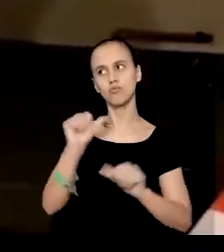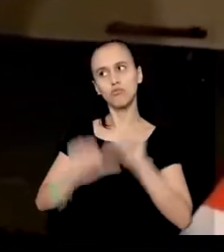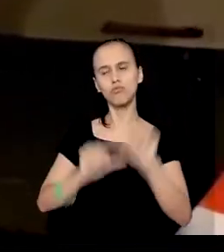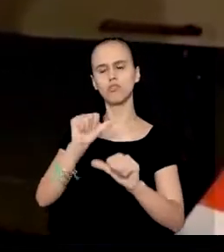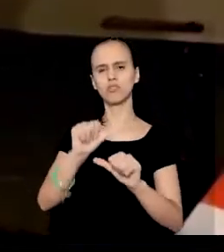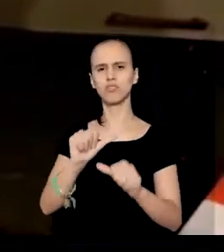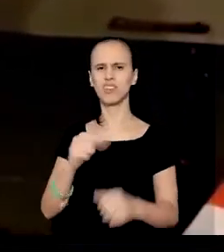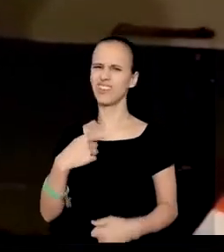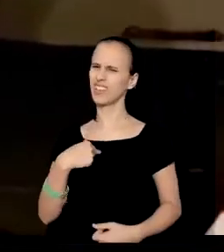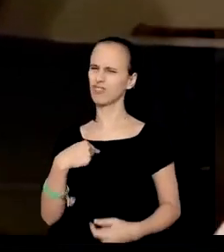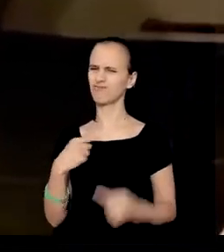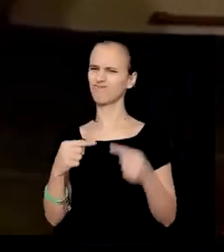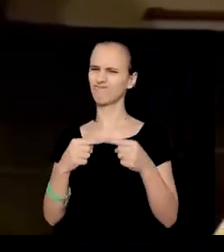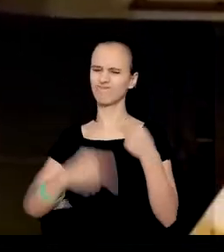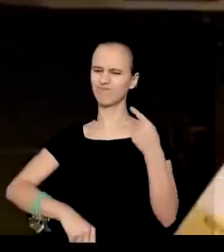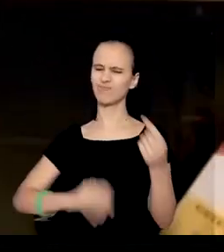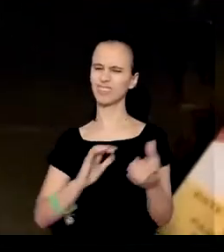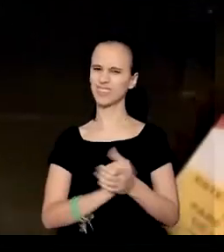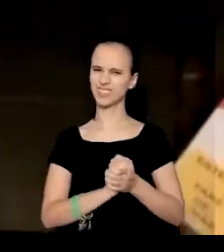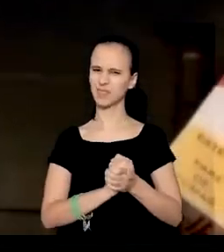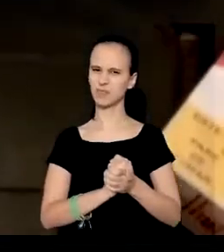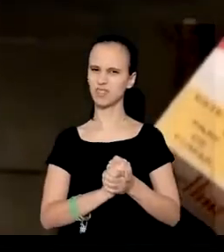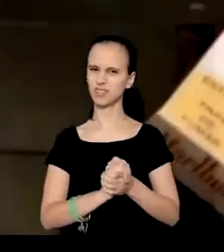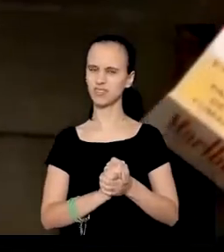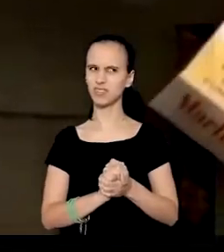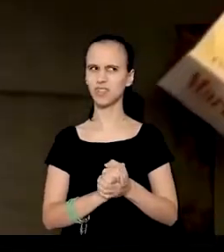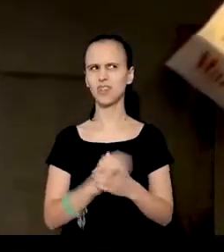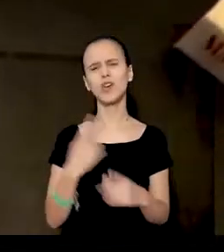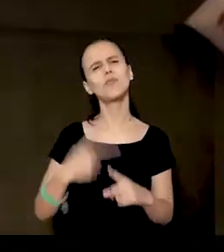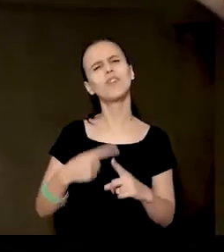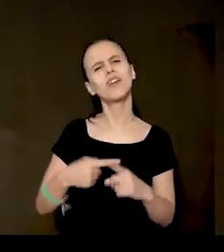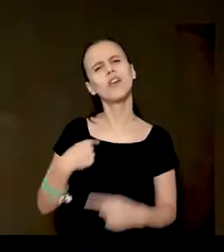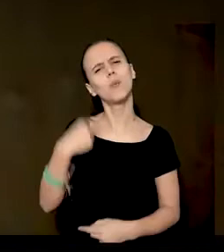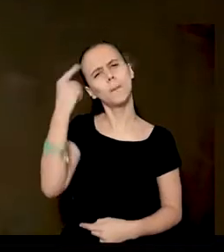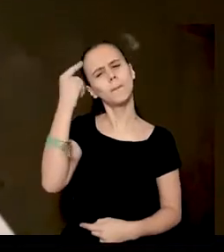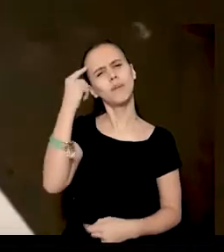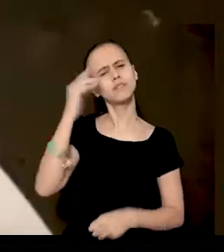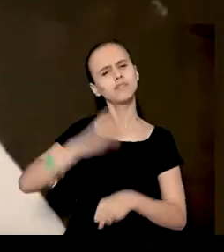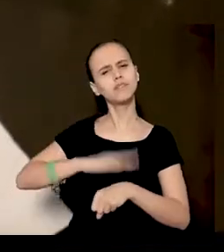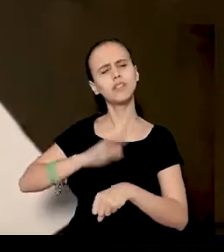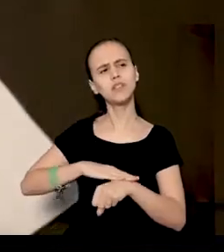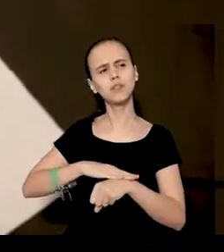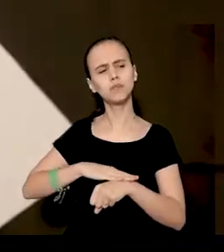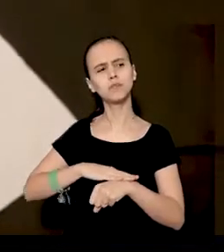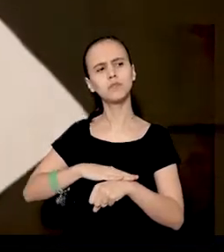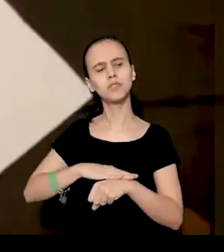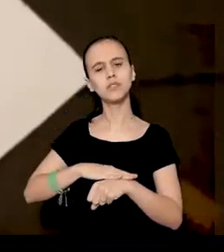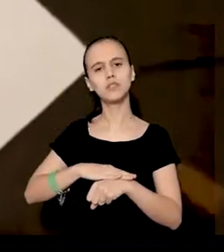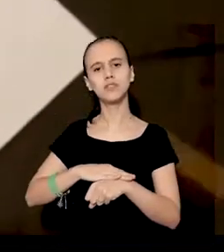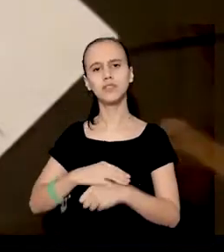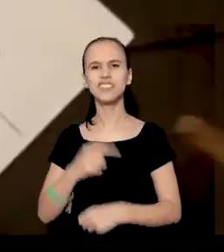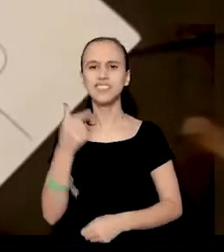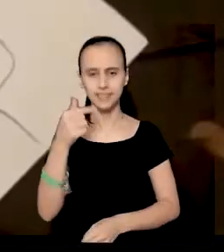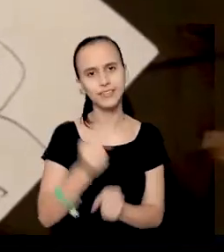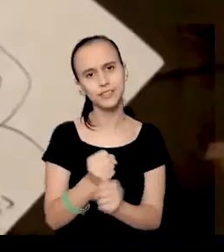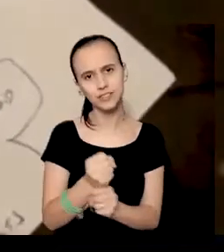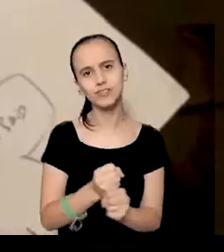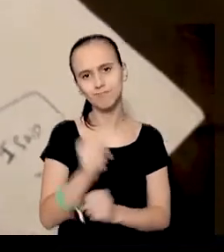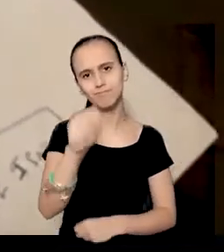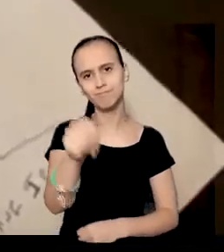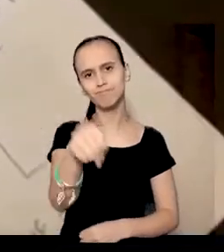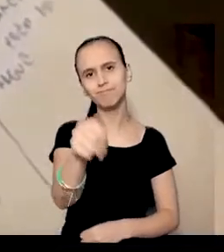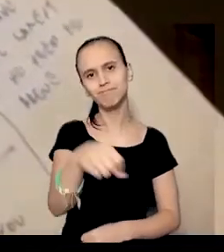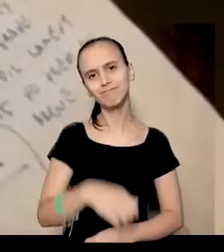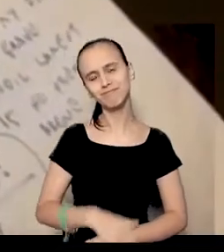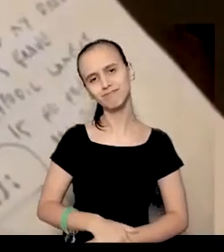parecida com o casamento. Talvez o que me passe... É que o tempo está com a mulher. Sim, já faz 7 anos. Há essa imposição, né, da